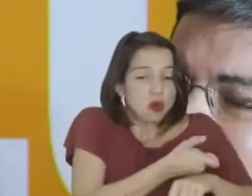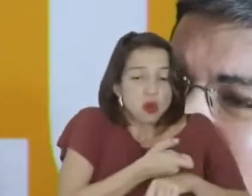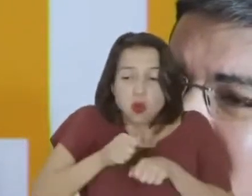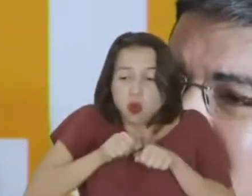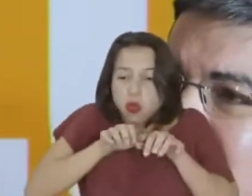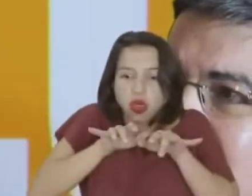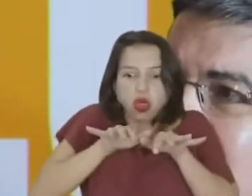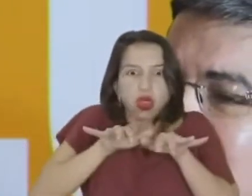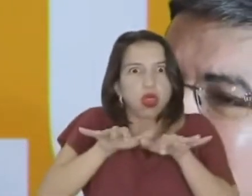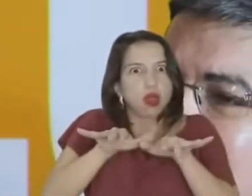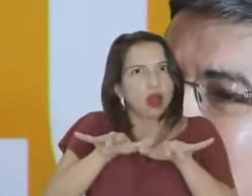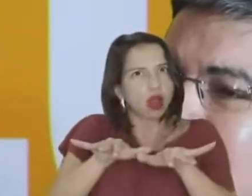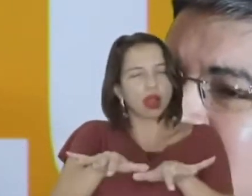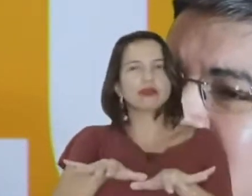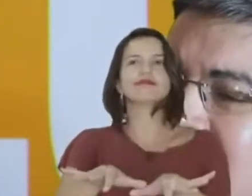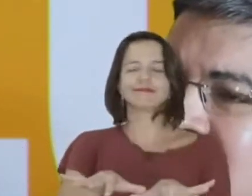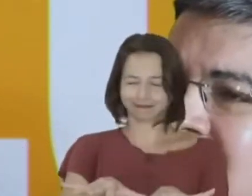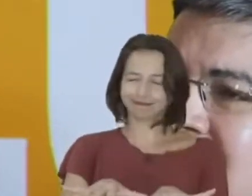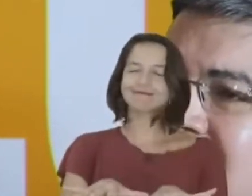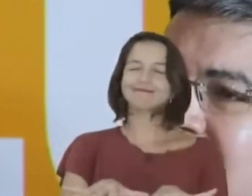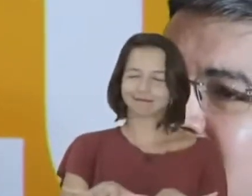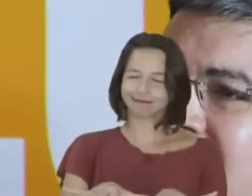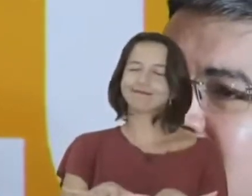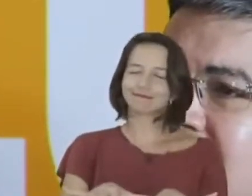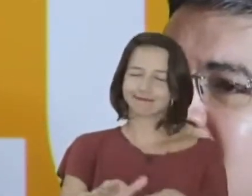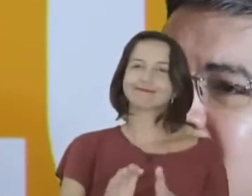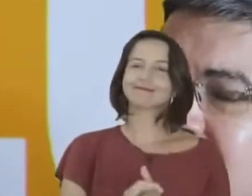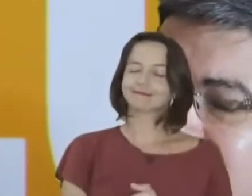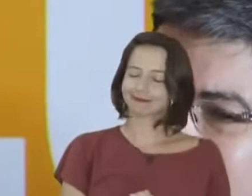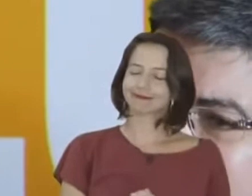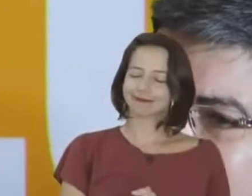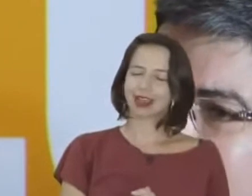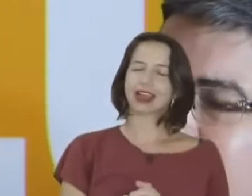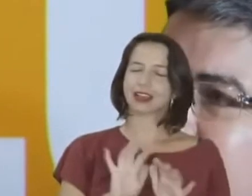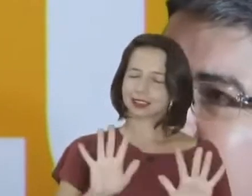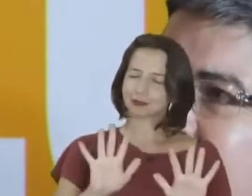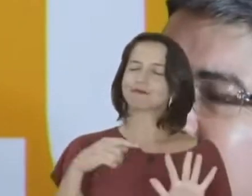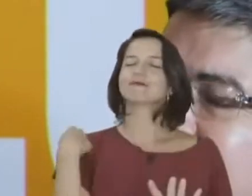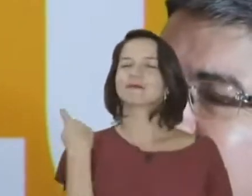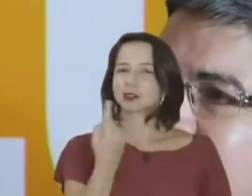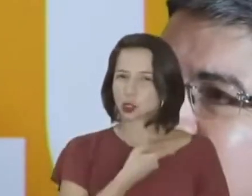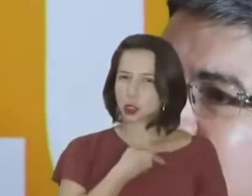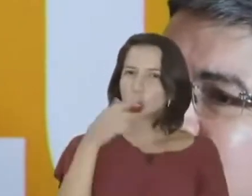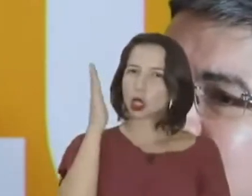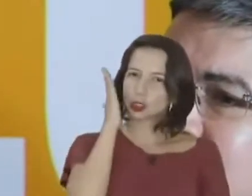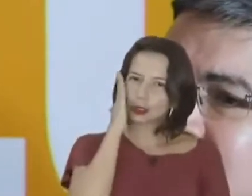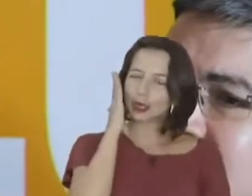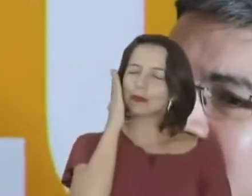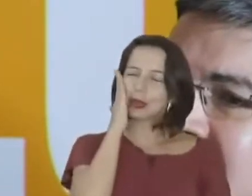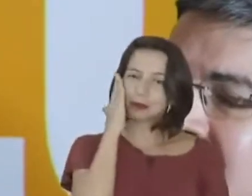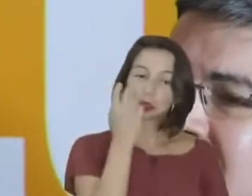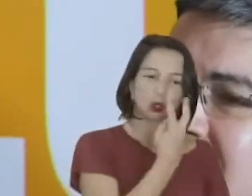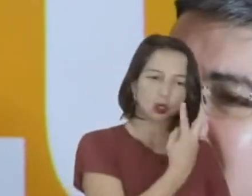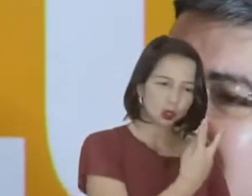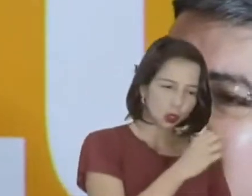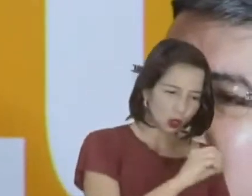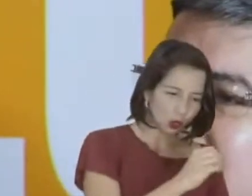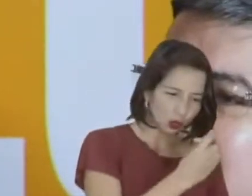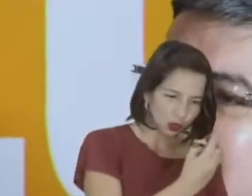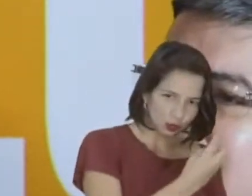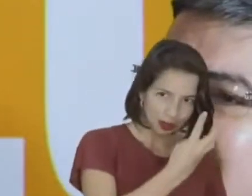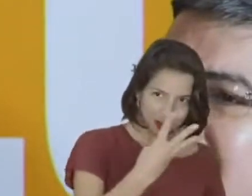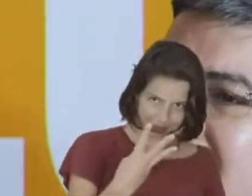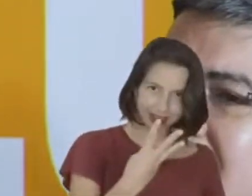o que aconteceu nesse país desde as manifestações de 2013. A imprensa é uma coisa